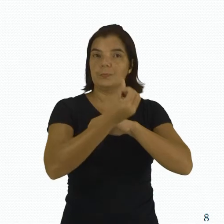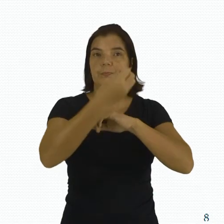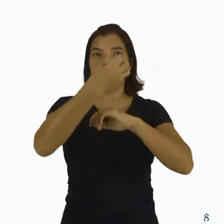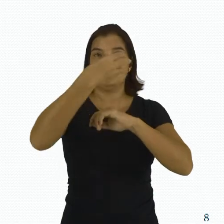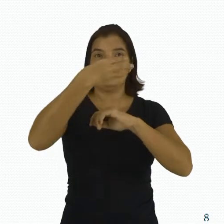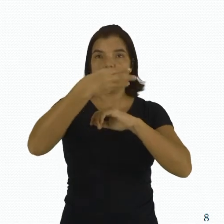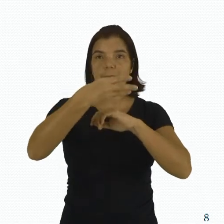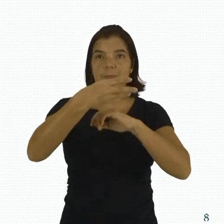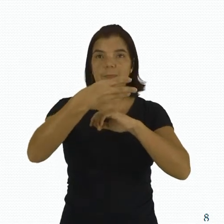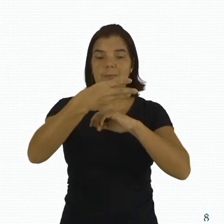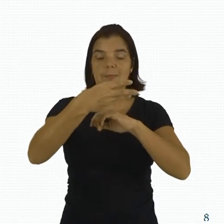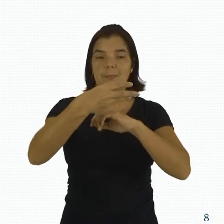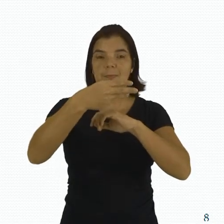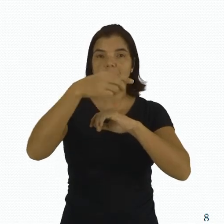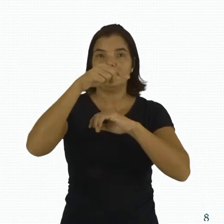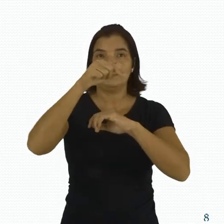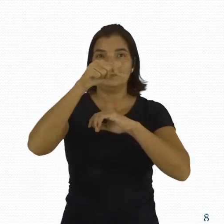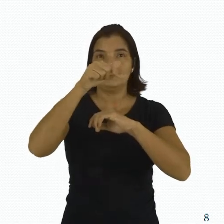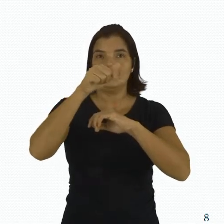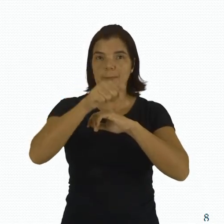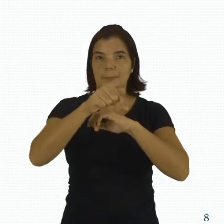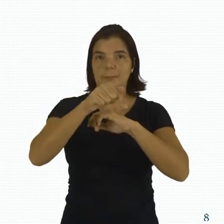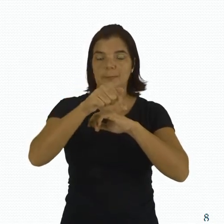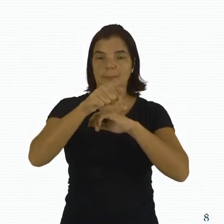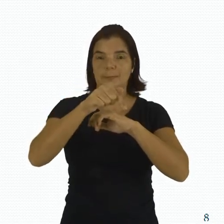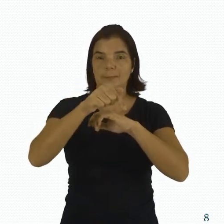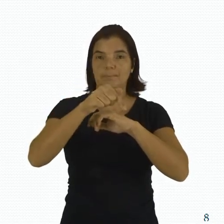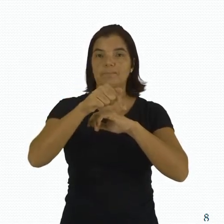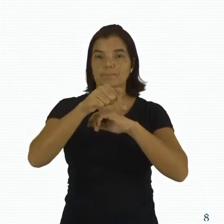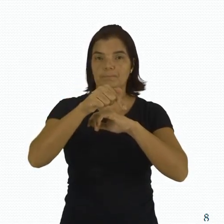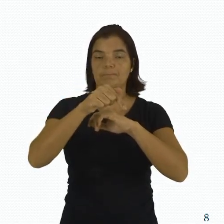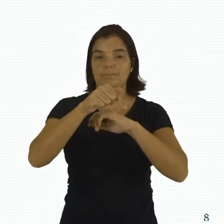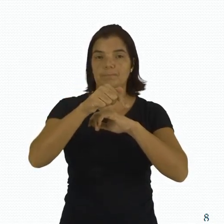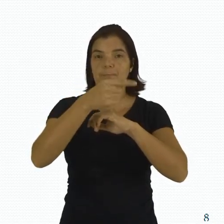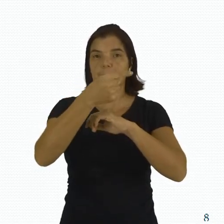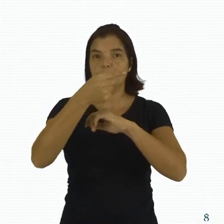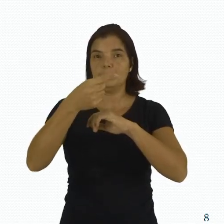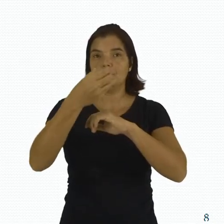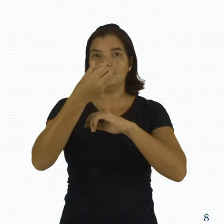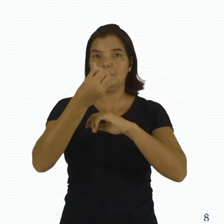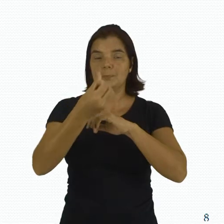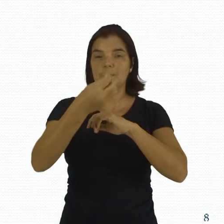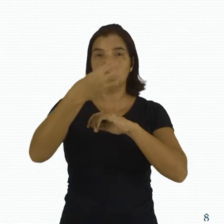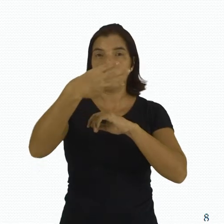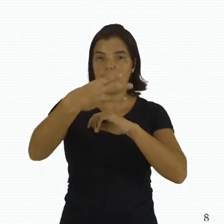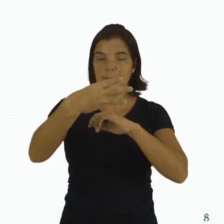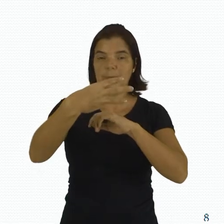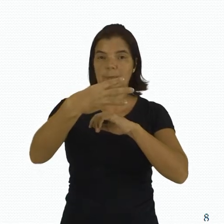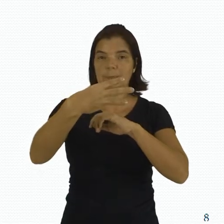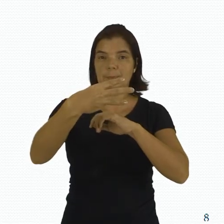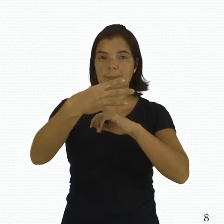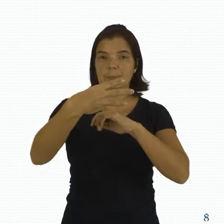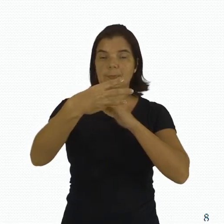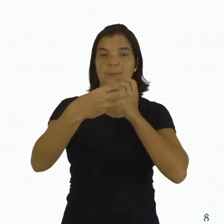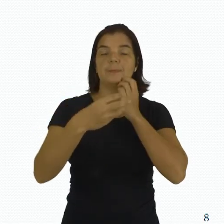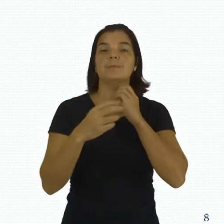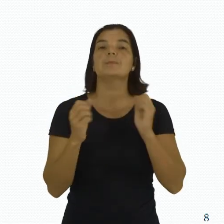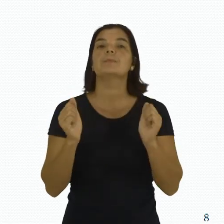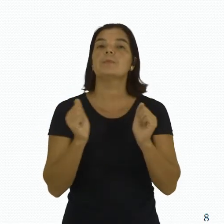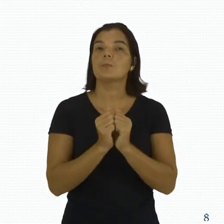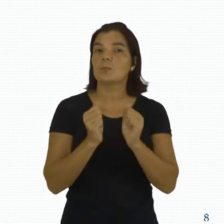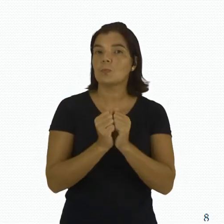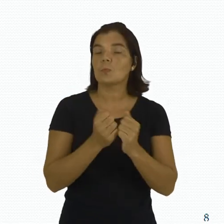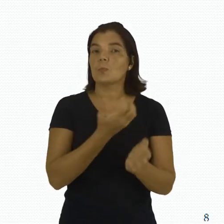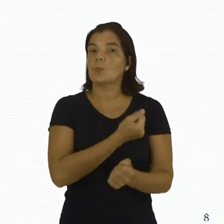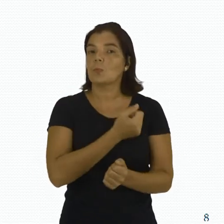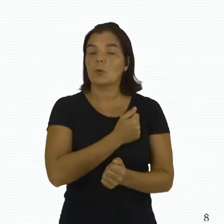anteperíodo junto com o período, certo? Ali a parte da parte inteira com o anteperíodo, eu falo